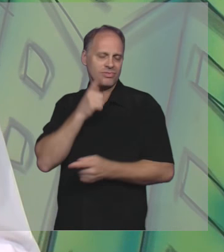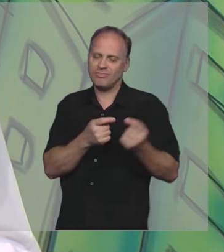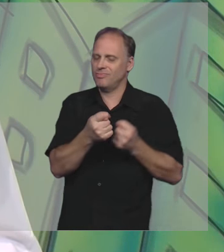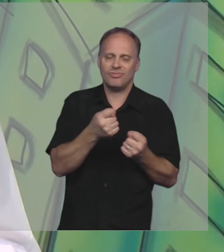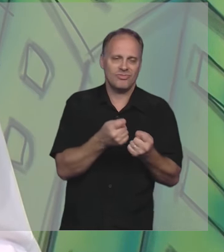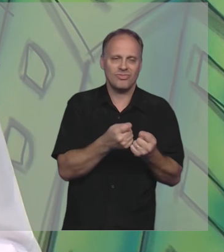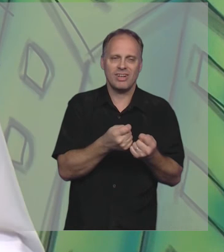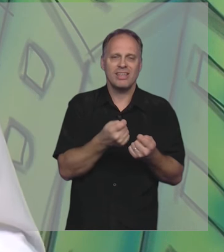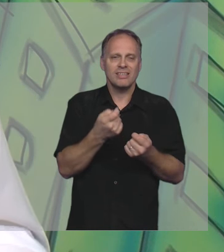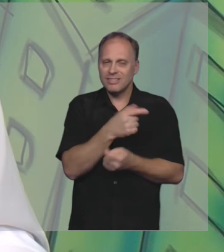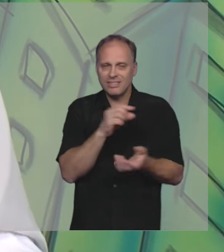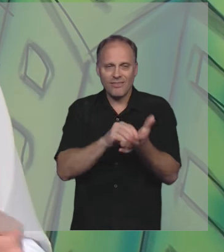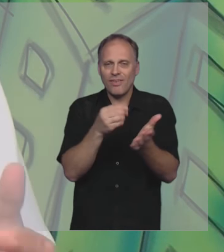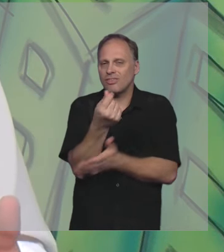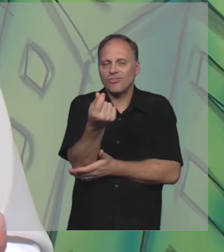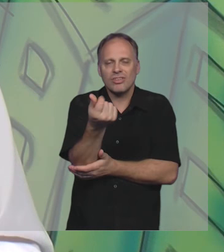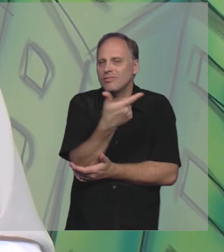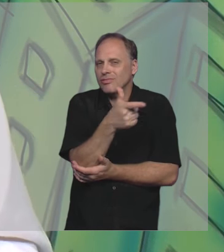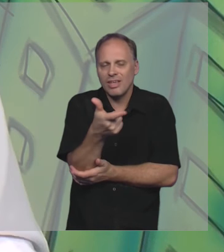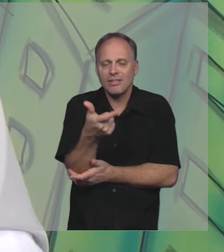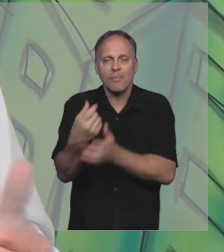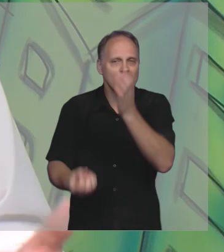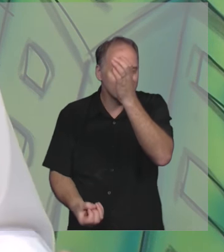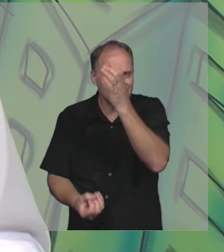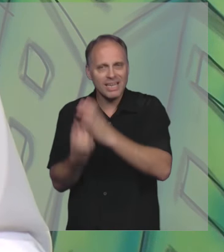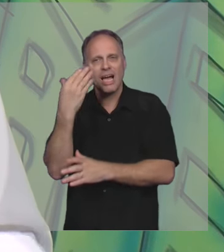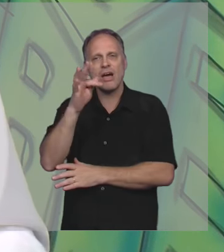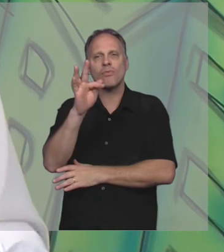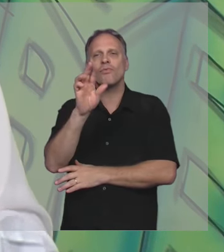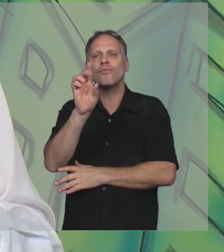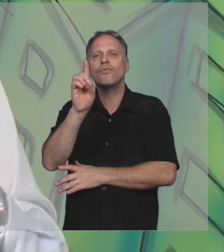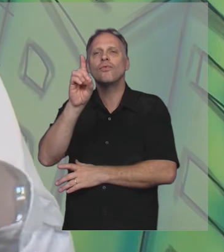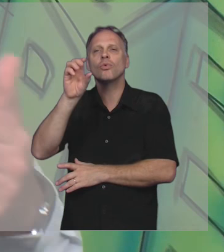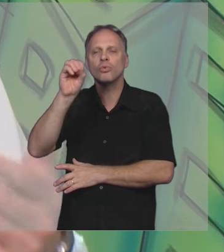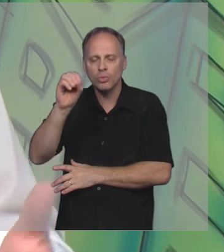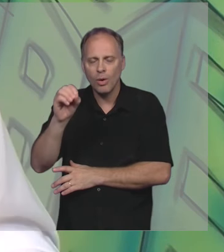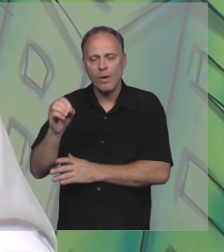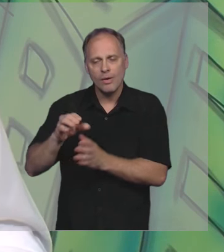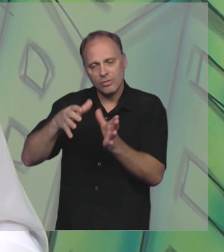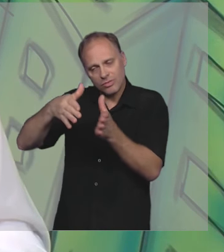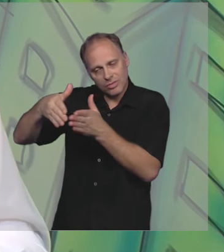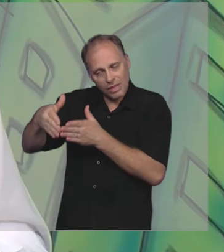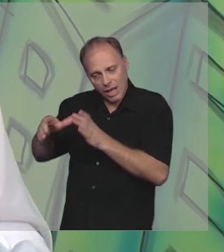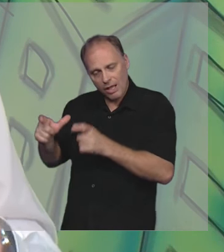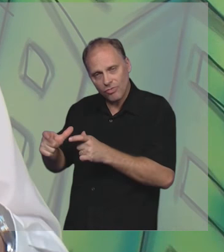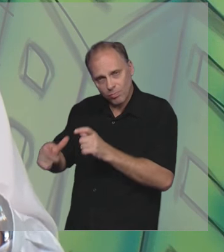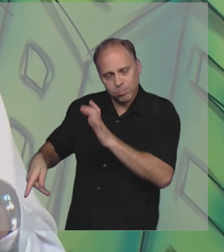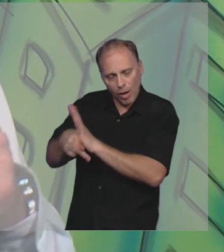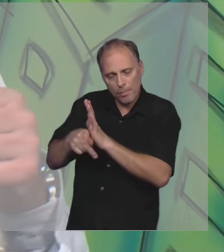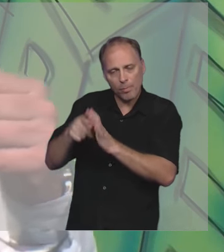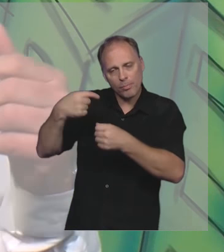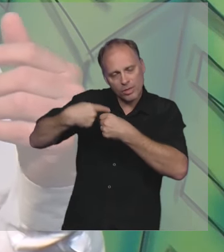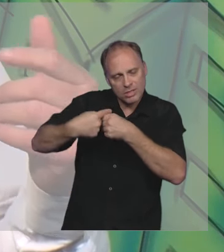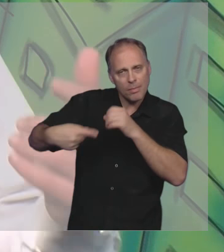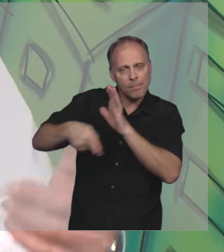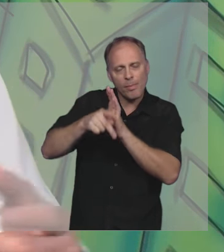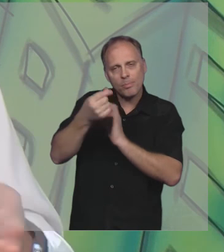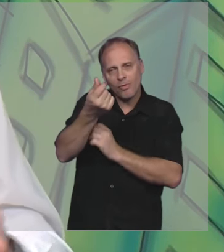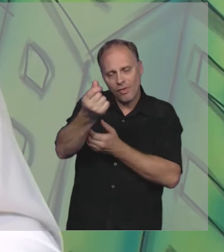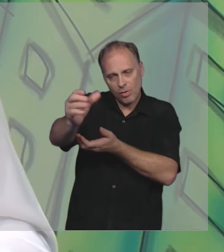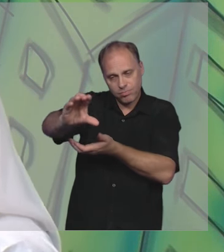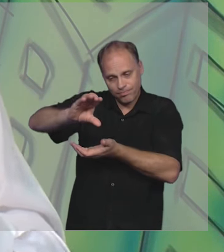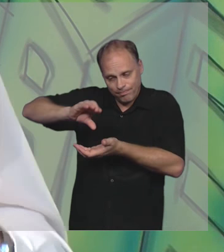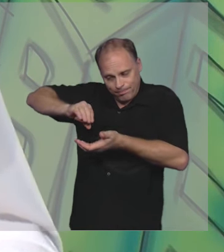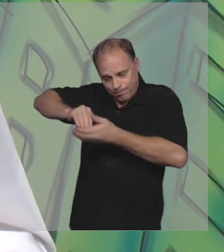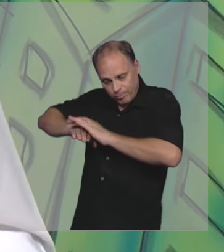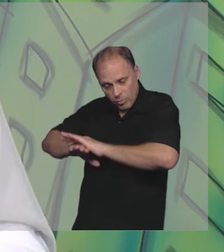sem investimento. Então, teria que se criar hoje um fundo paralelo, um fundo de investimento do município, o município pegar um valor